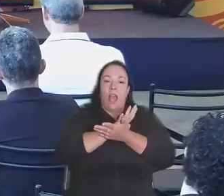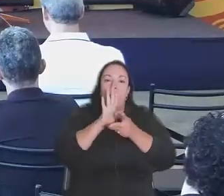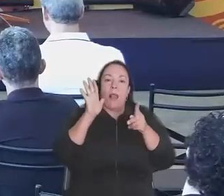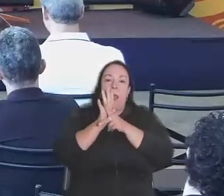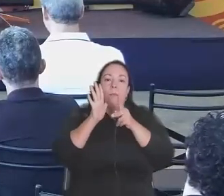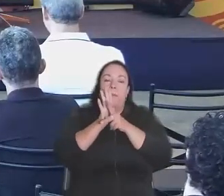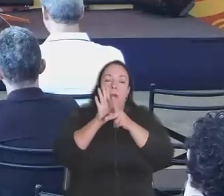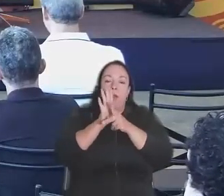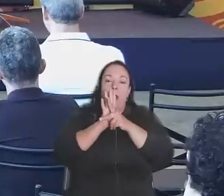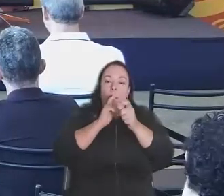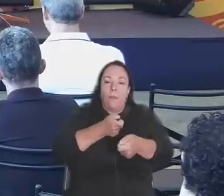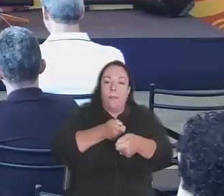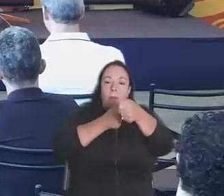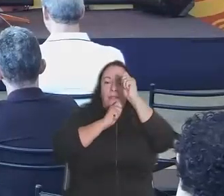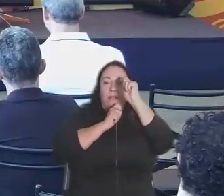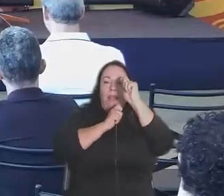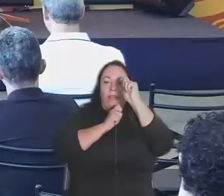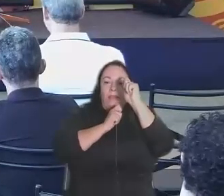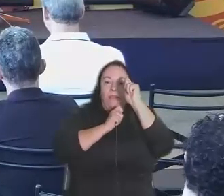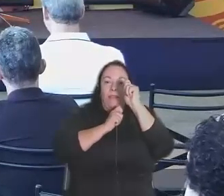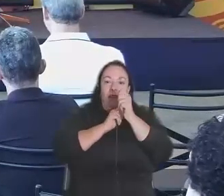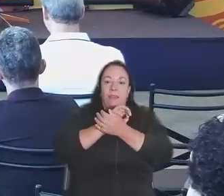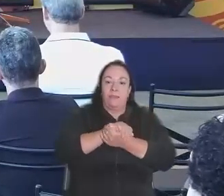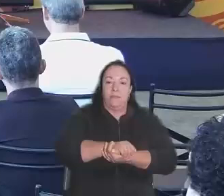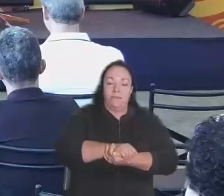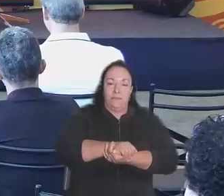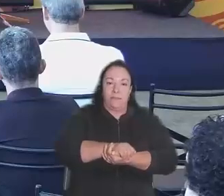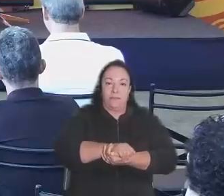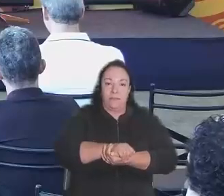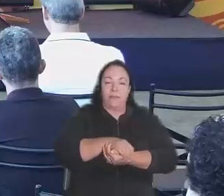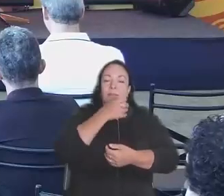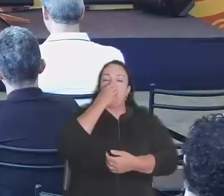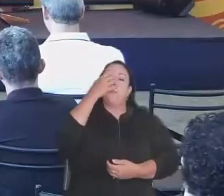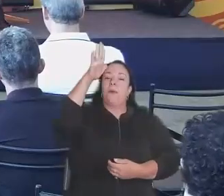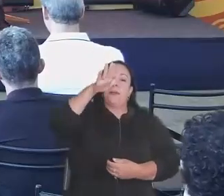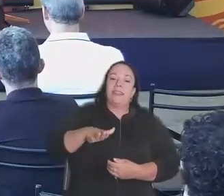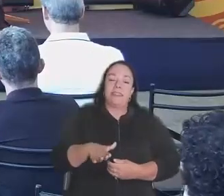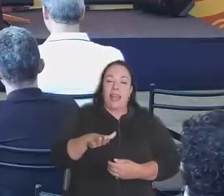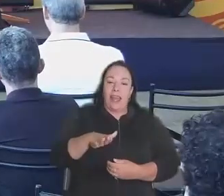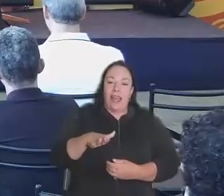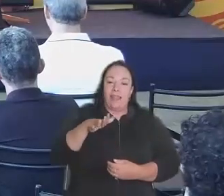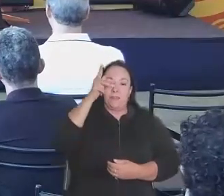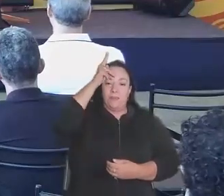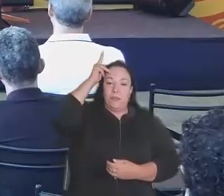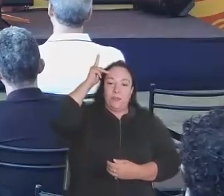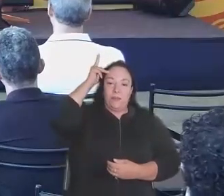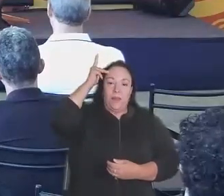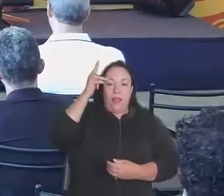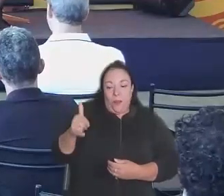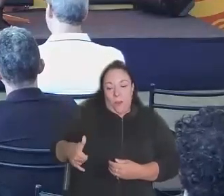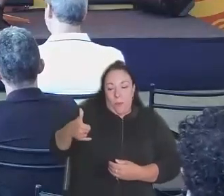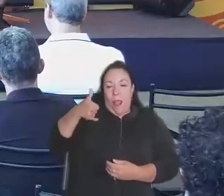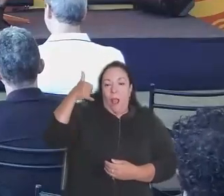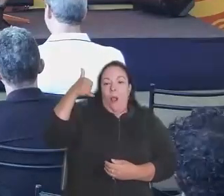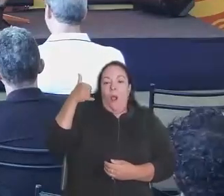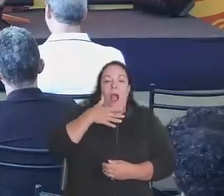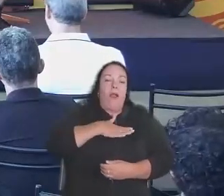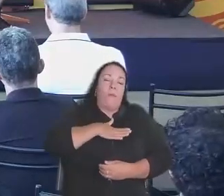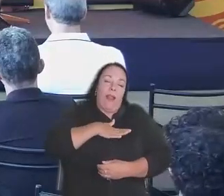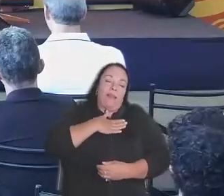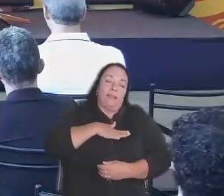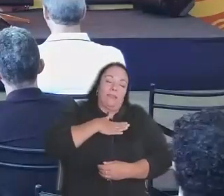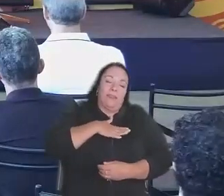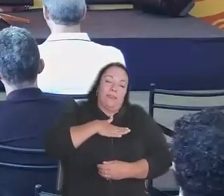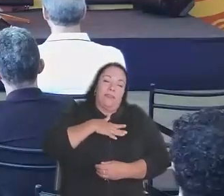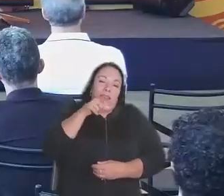pescaria. É também um aficionado? Boa tarde, pessoal. Primeiro, é uma honra e um prazer muito grande estar